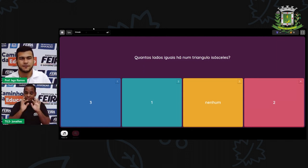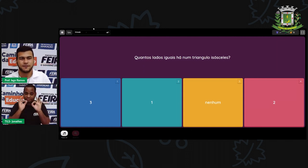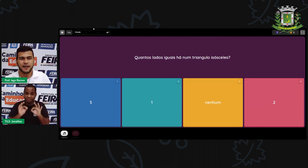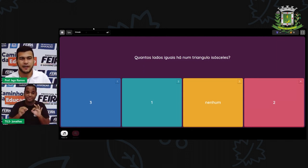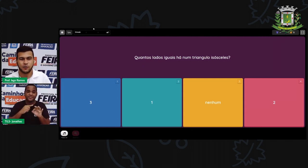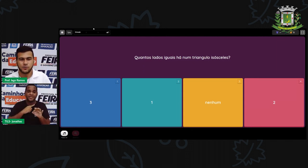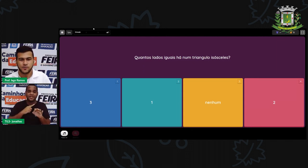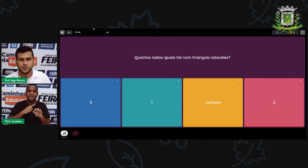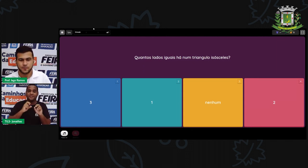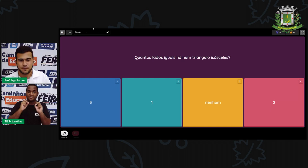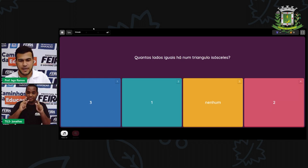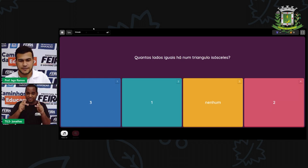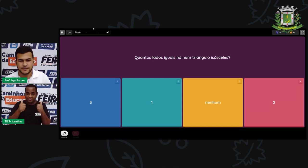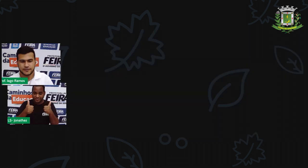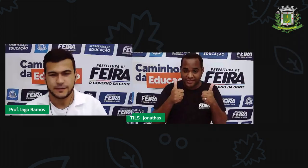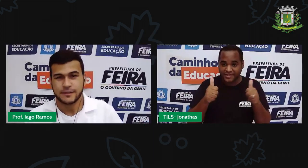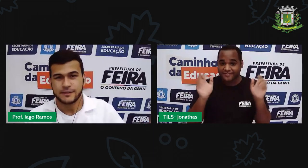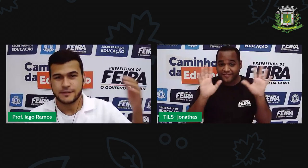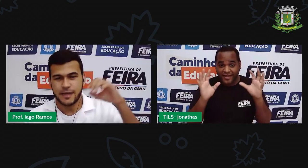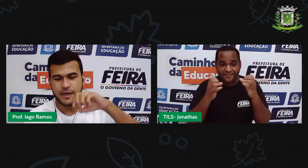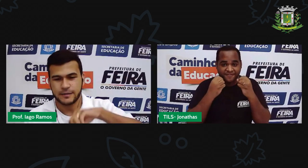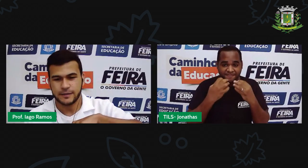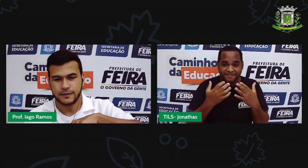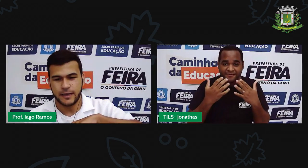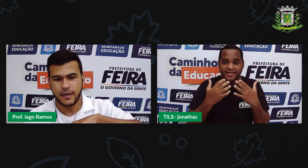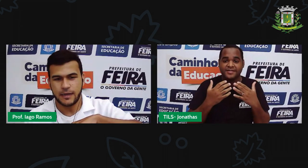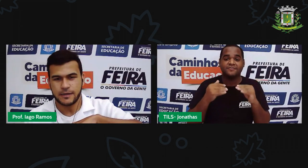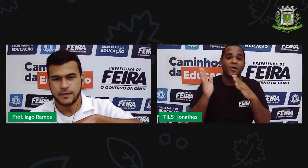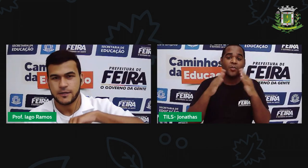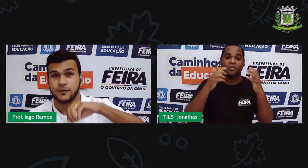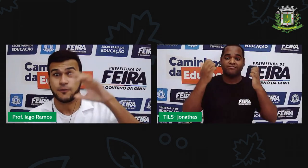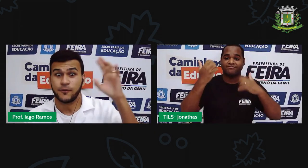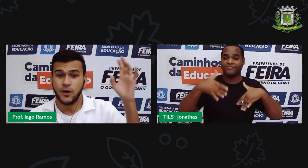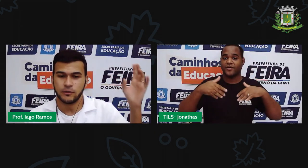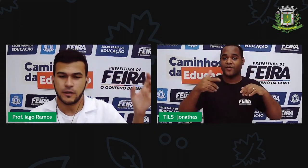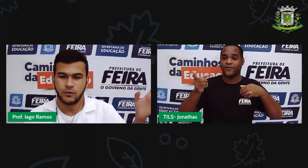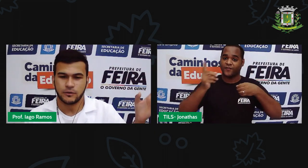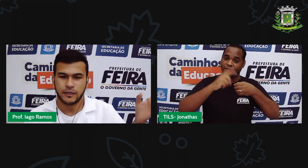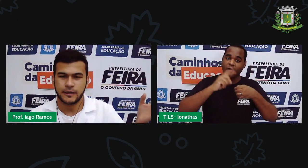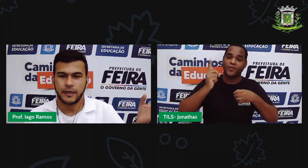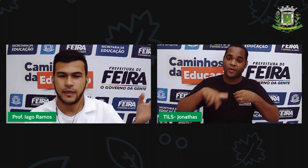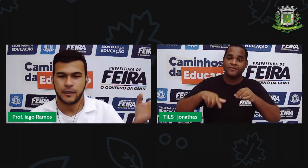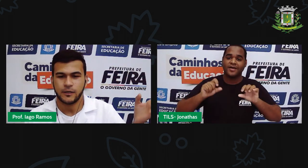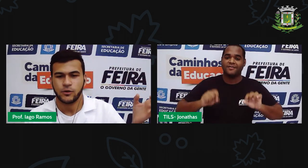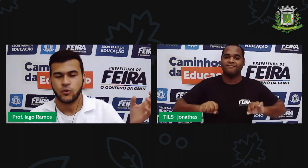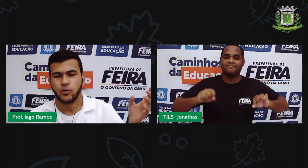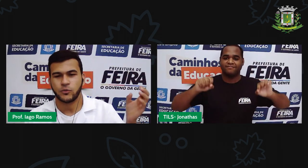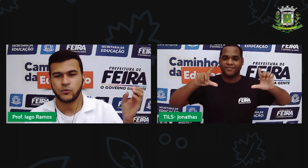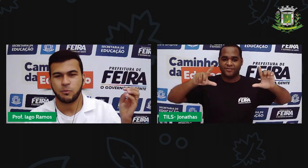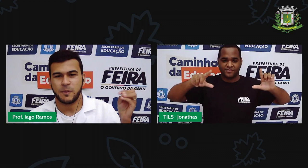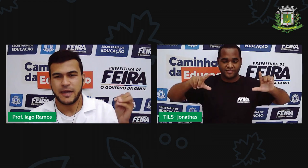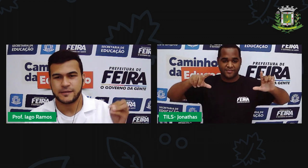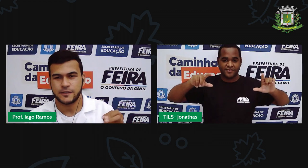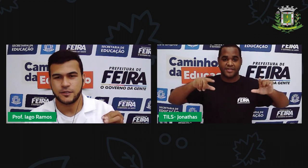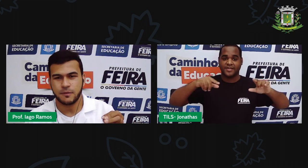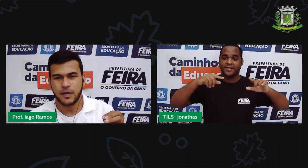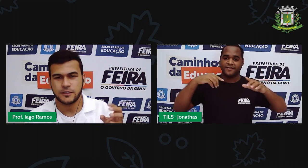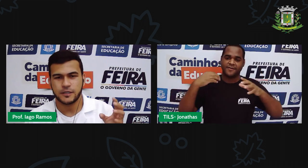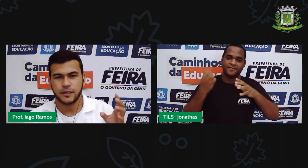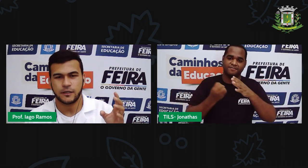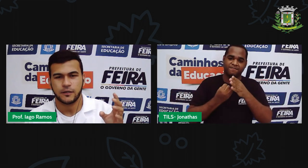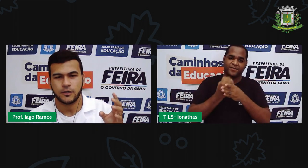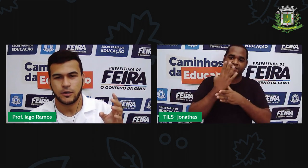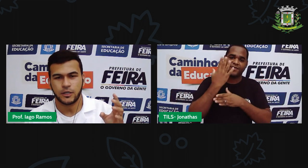valeu massa sai essa tela volta a outra tela como num passe de